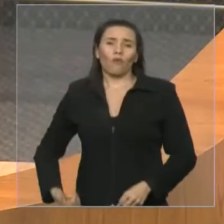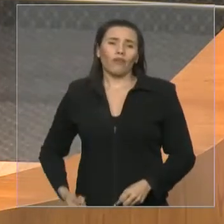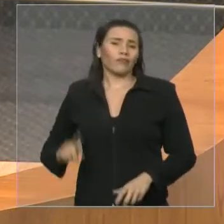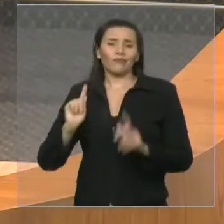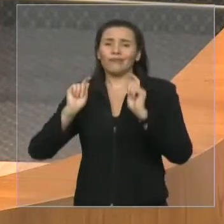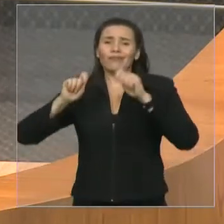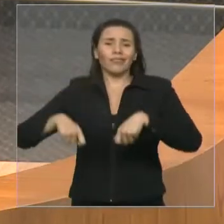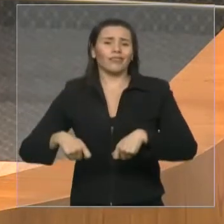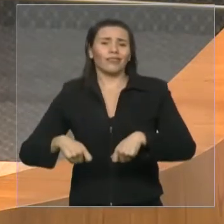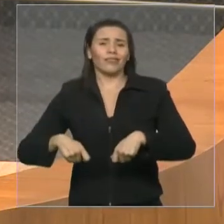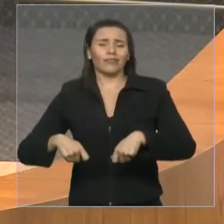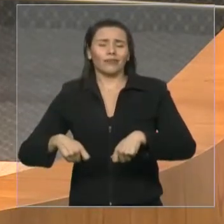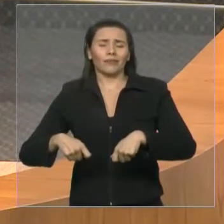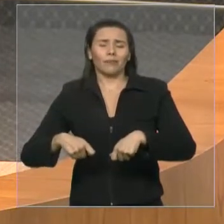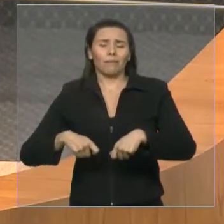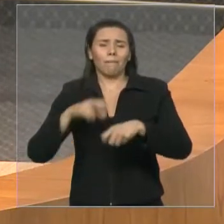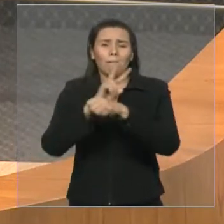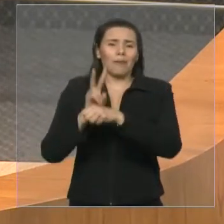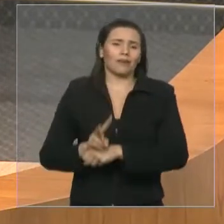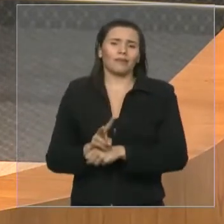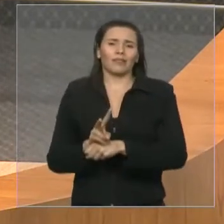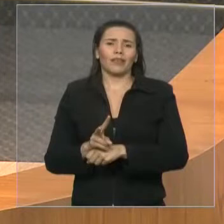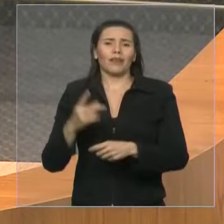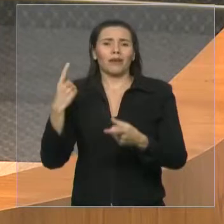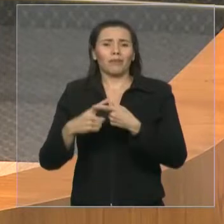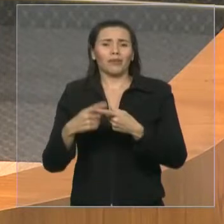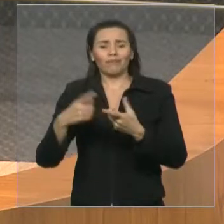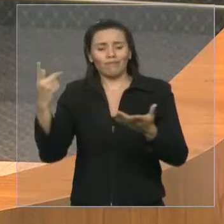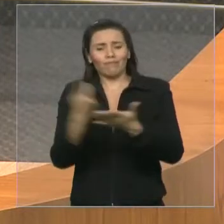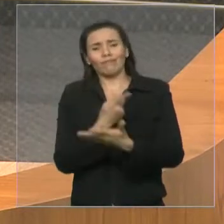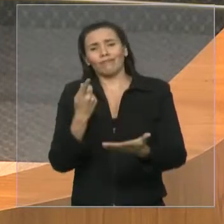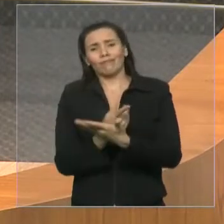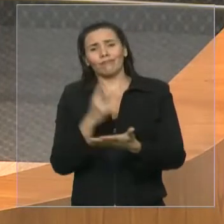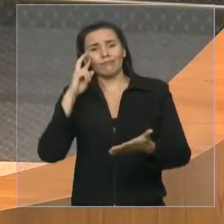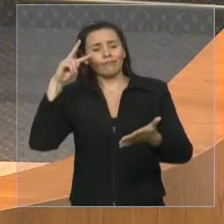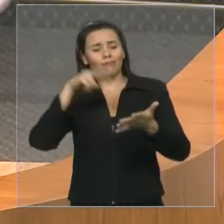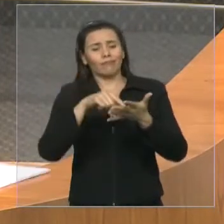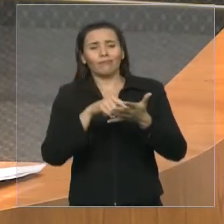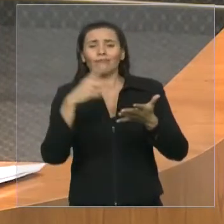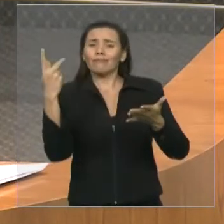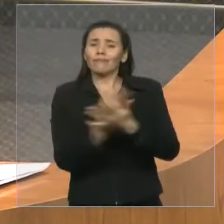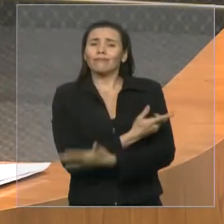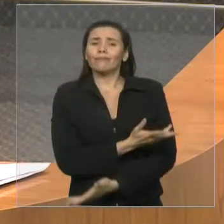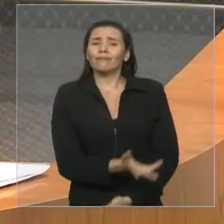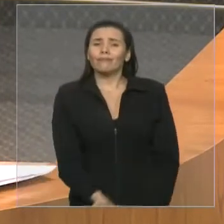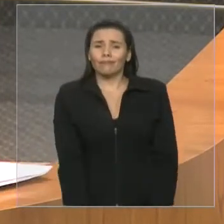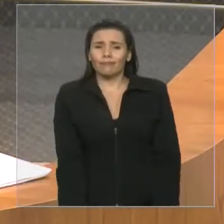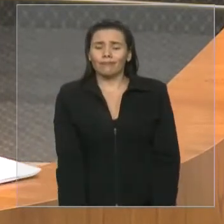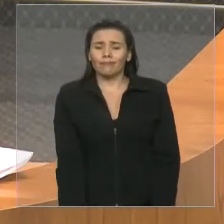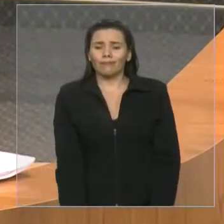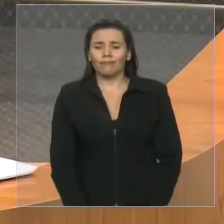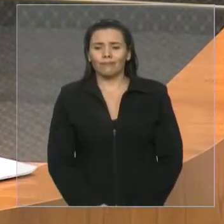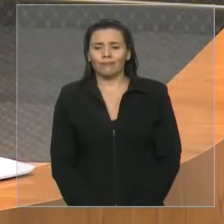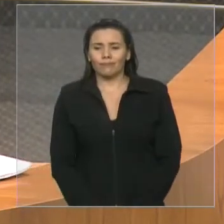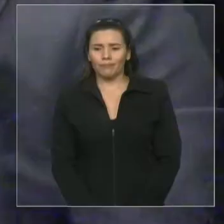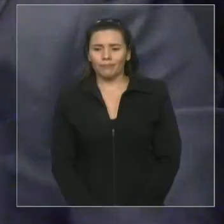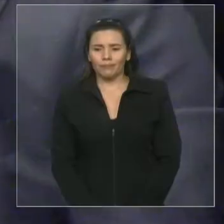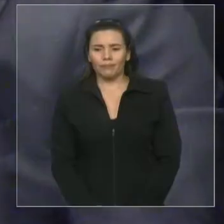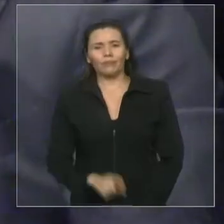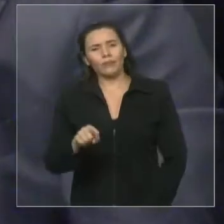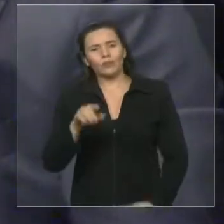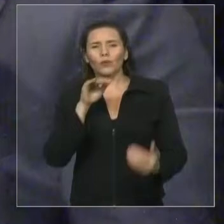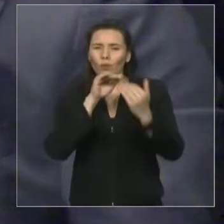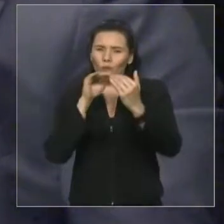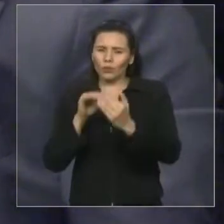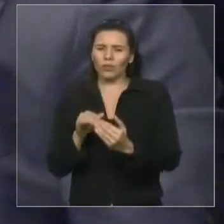os não é mentores defender o intelectuais da desordem legal. Mas Se é que Vossa a gente pode... Aí Excelência- as P é desordem legal, viu? Mas Vossa Excelência há de convir comigo